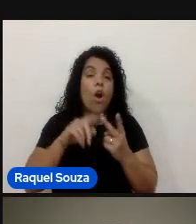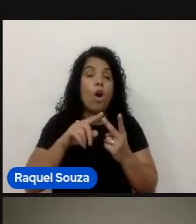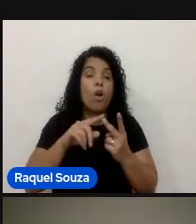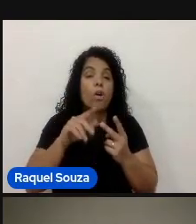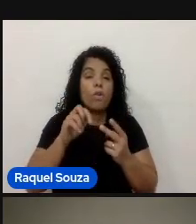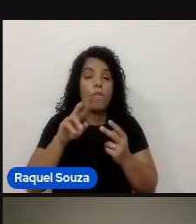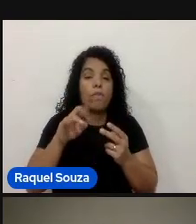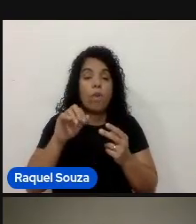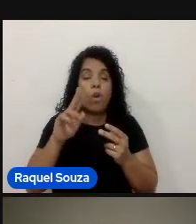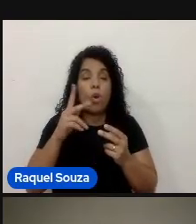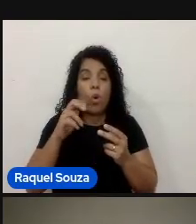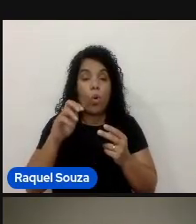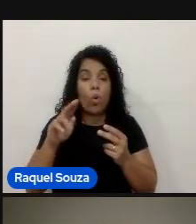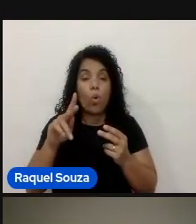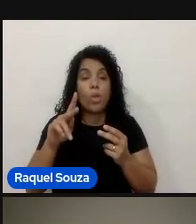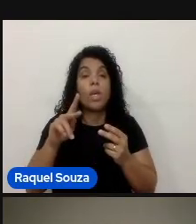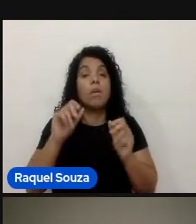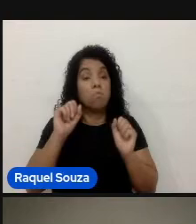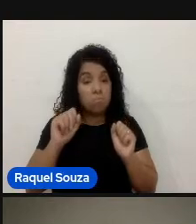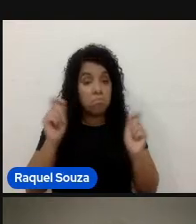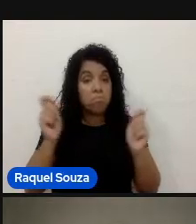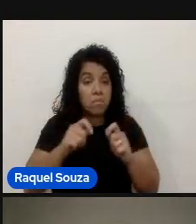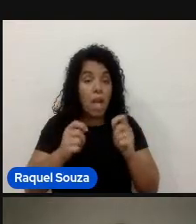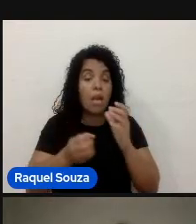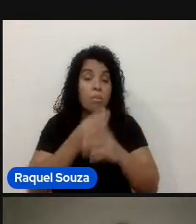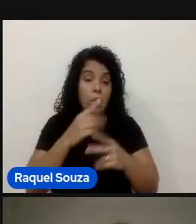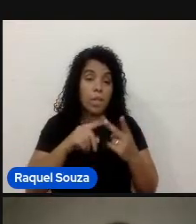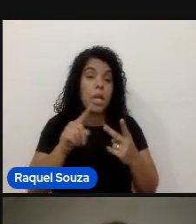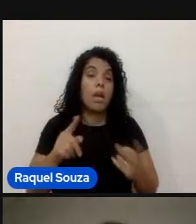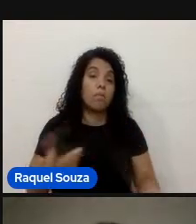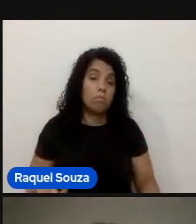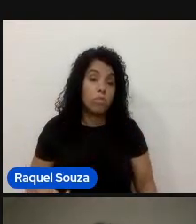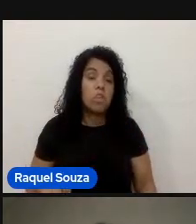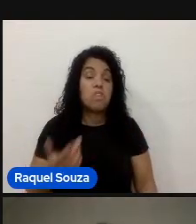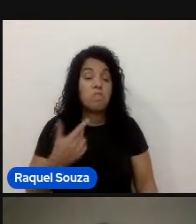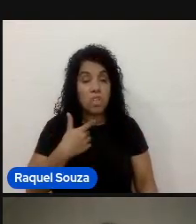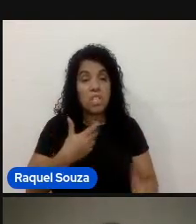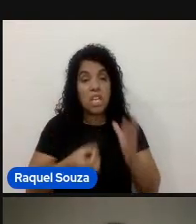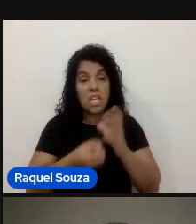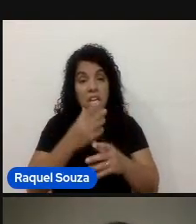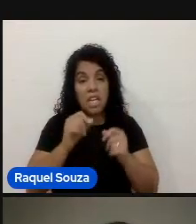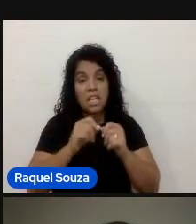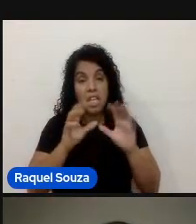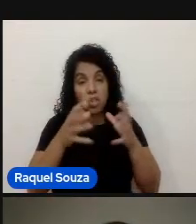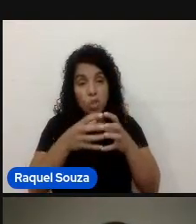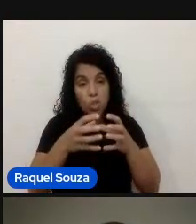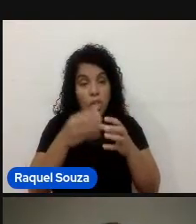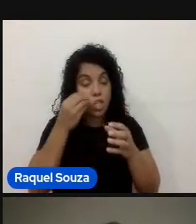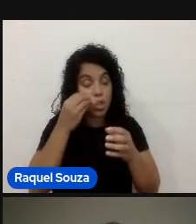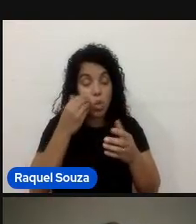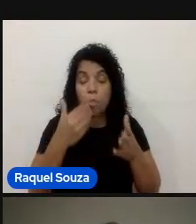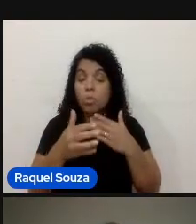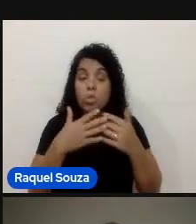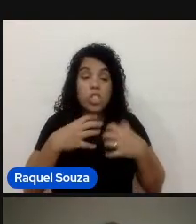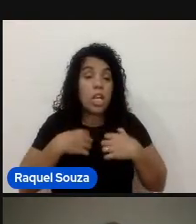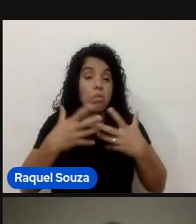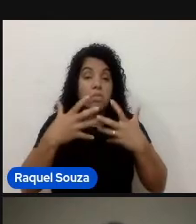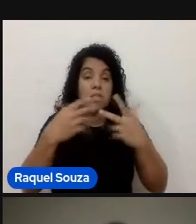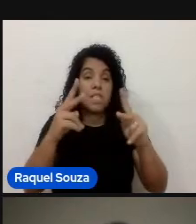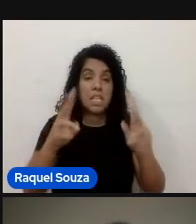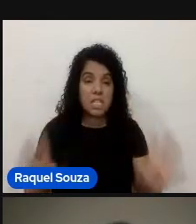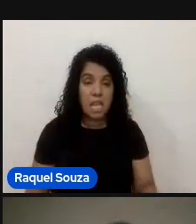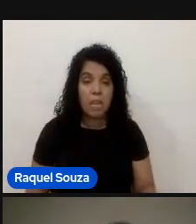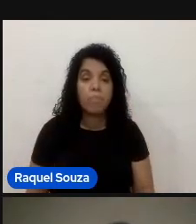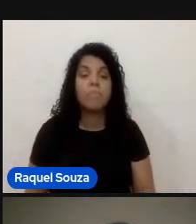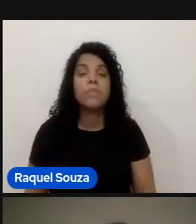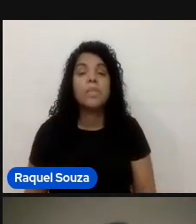Então, no RSpec isso é possível também, você cria teste dentro de um loop, você cria teste como você quiser. E o